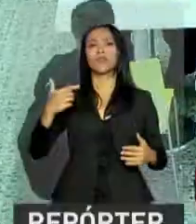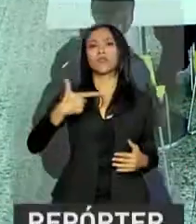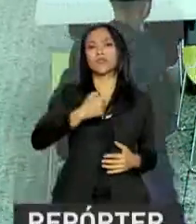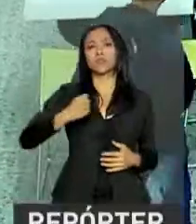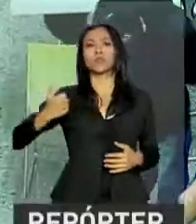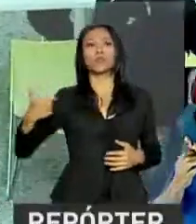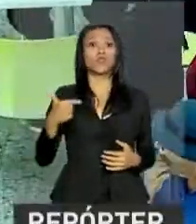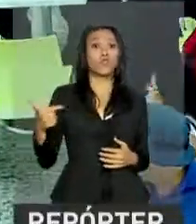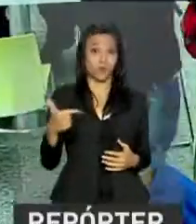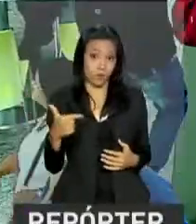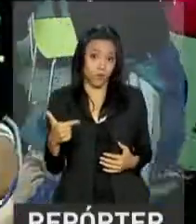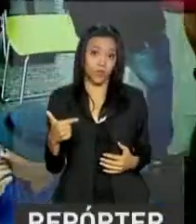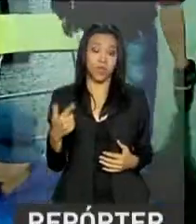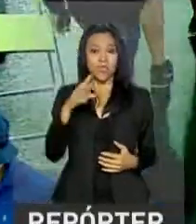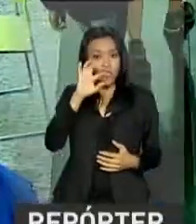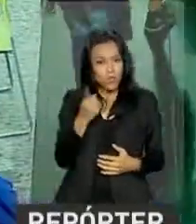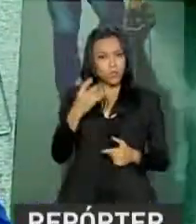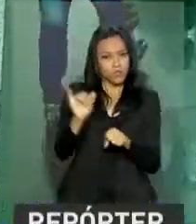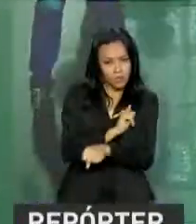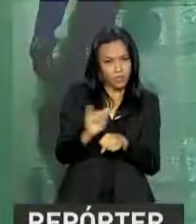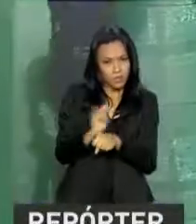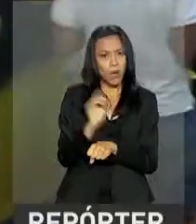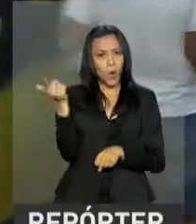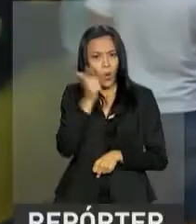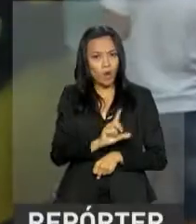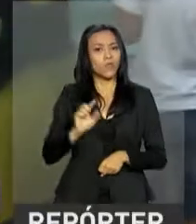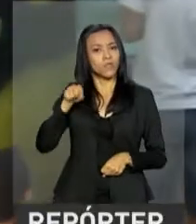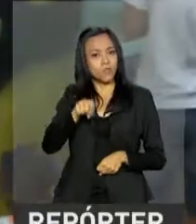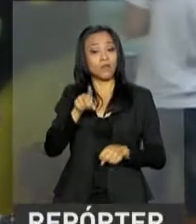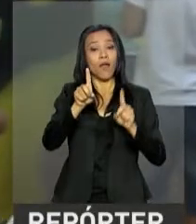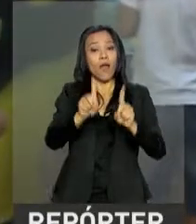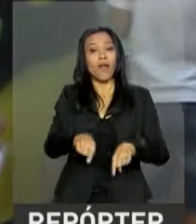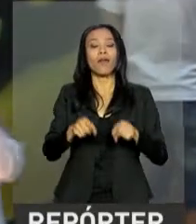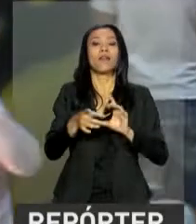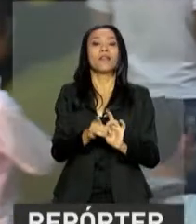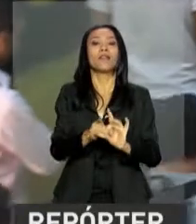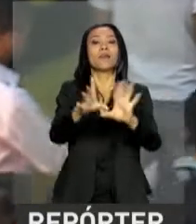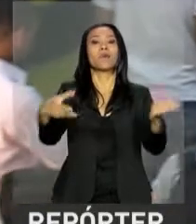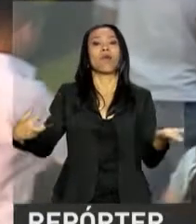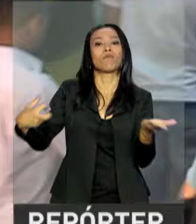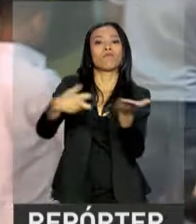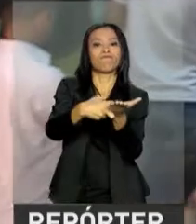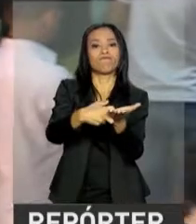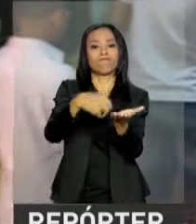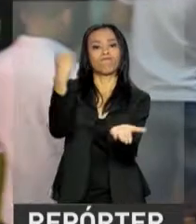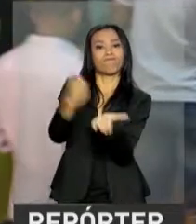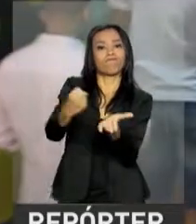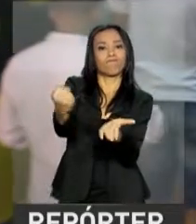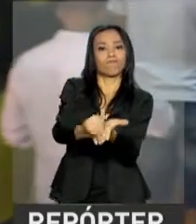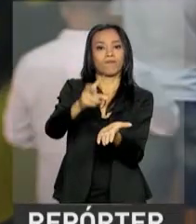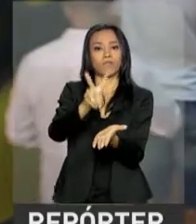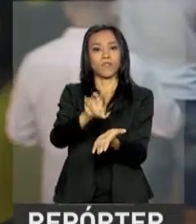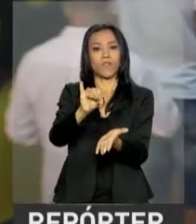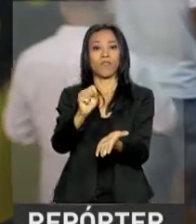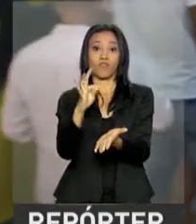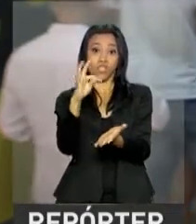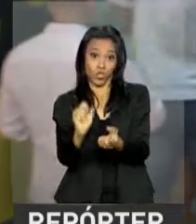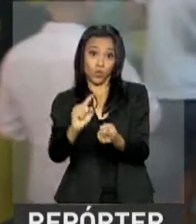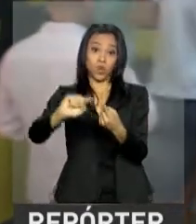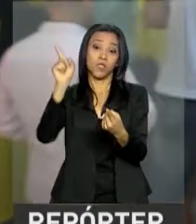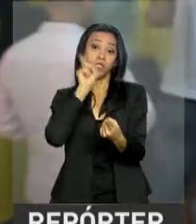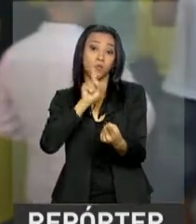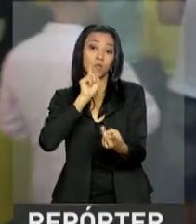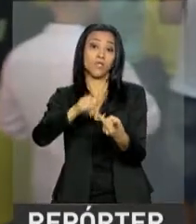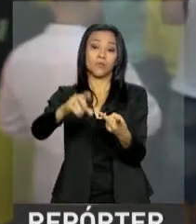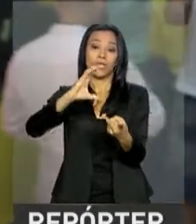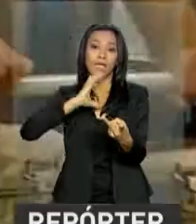2022. E uma das medidas para que isso ocorra é a liberação do visto eletrônico para visitantes dos Estados Unidos,